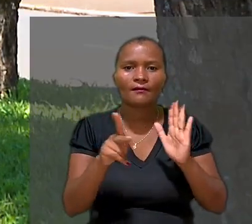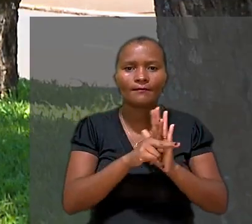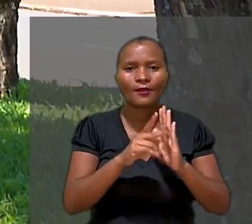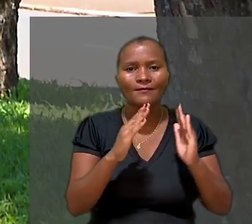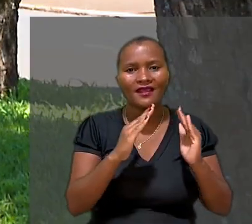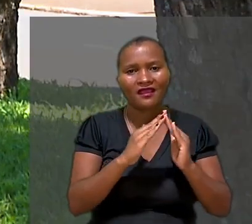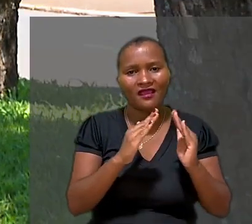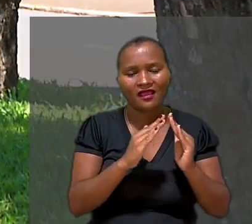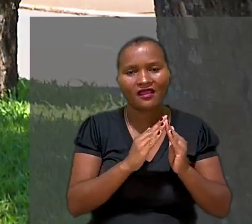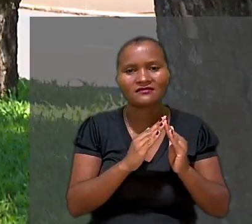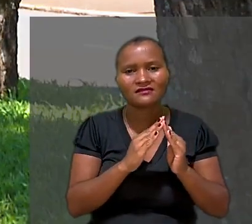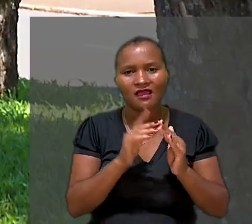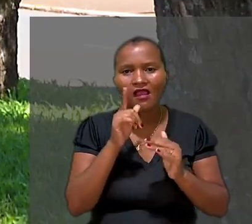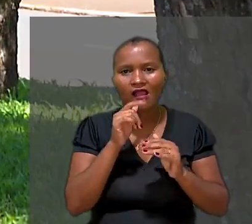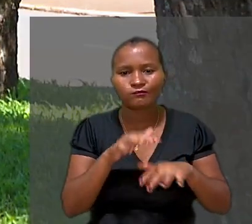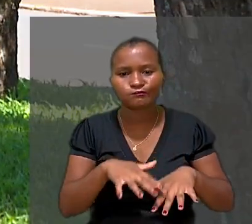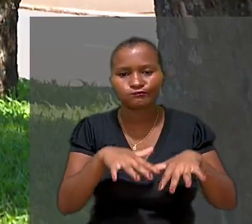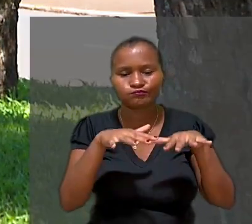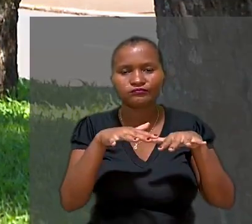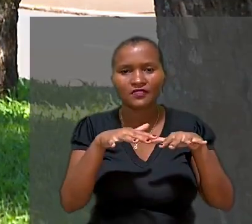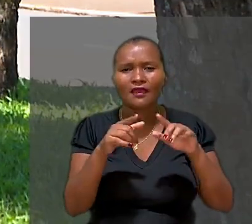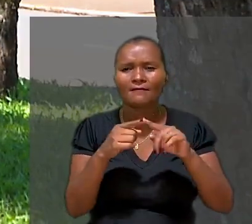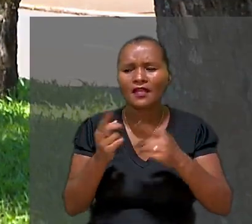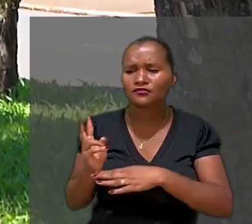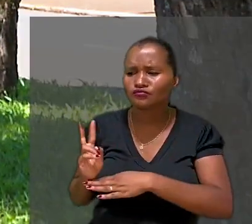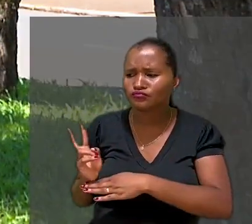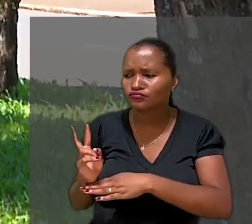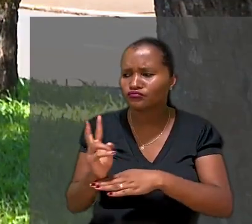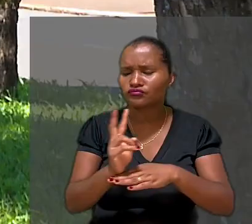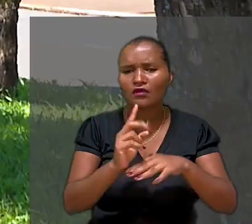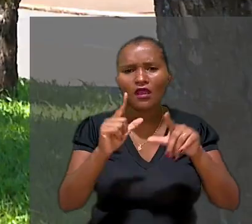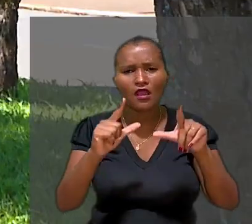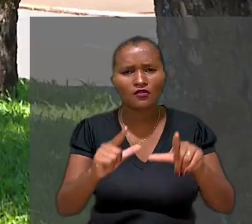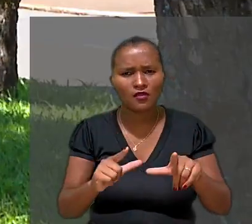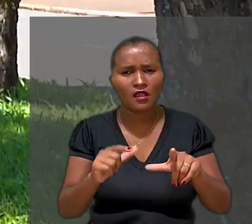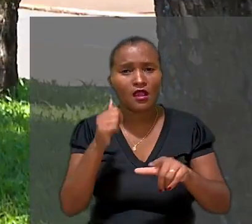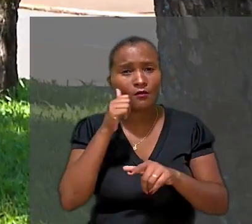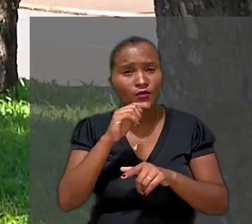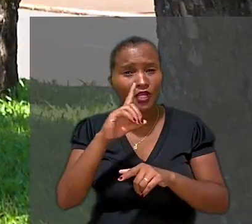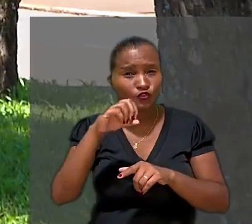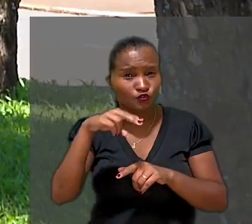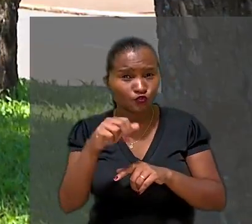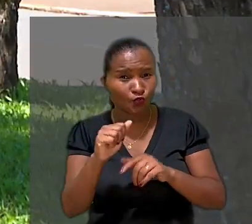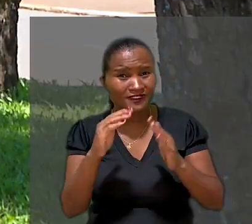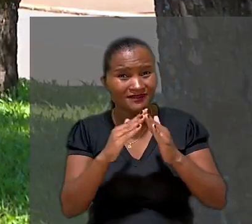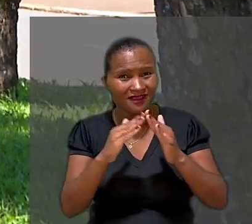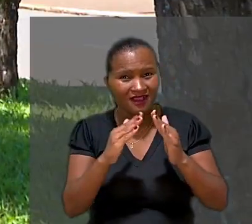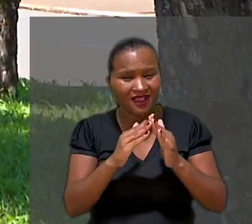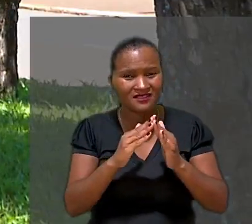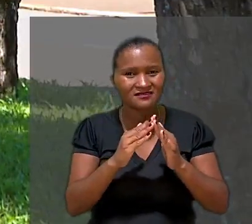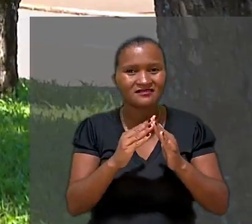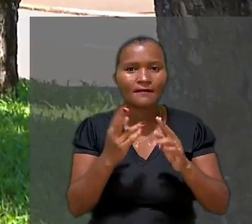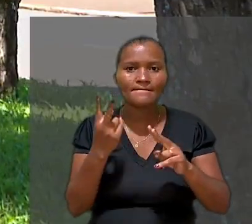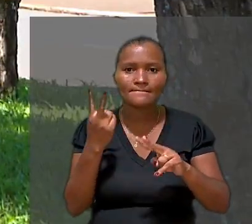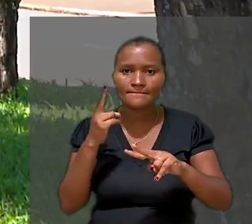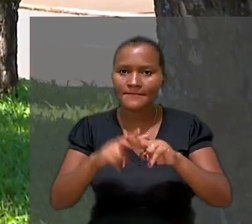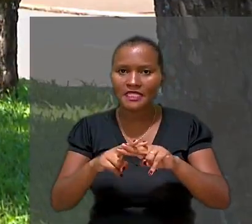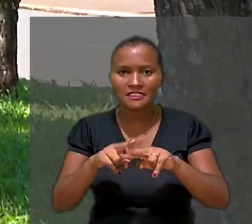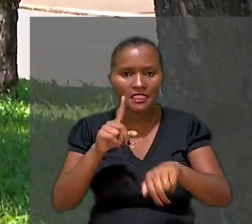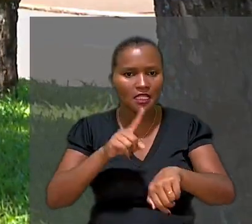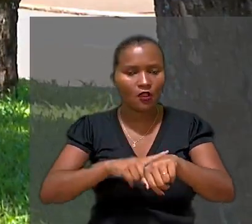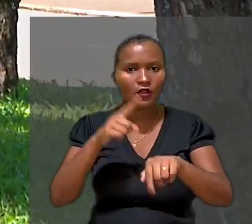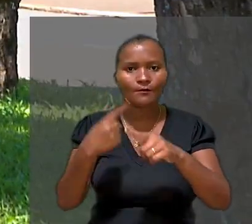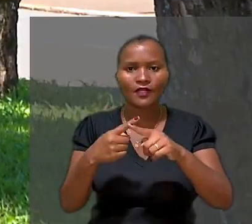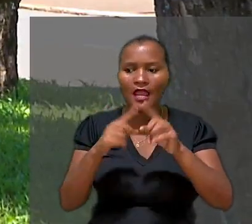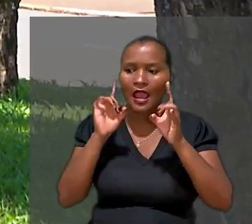uma enchente. Mas durante inspeção do MPT ao local, a dona da casa foi presa em flagrante por abandono de